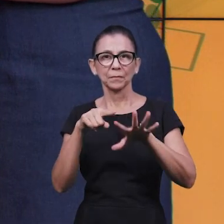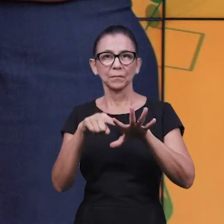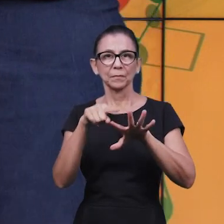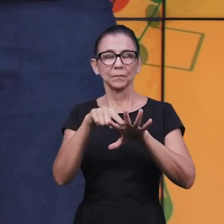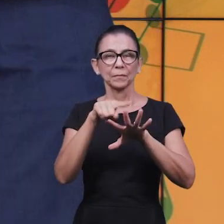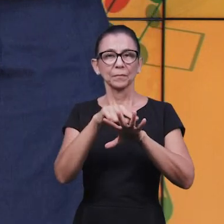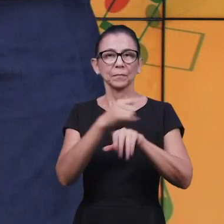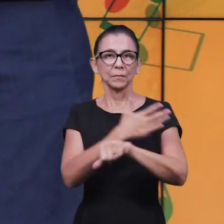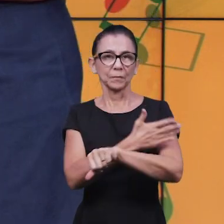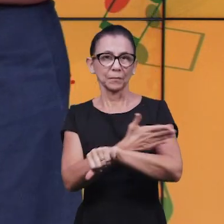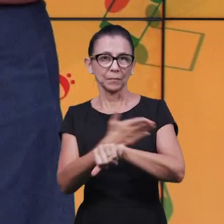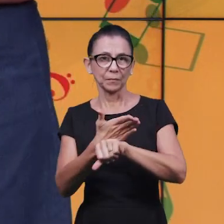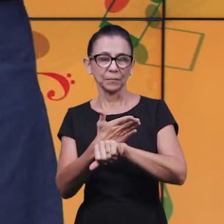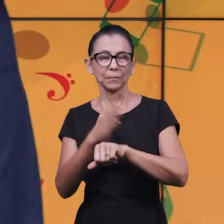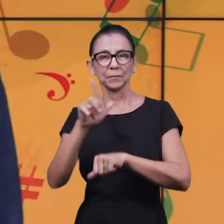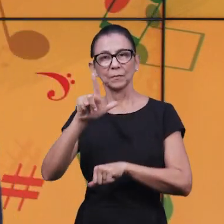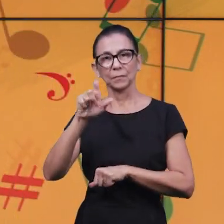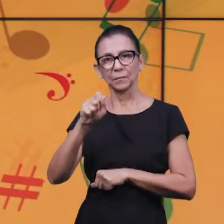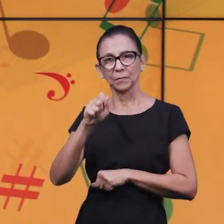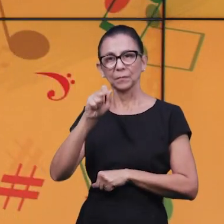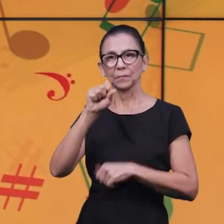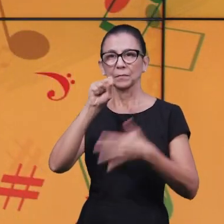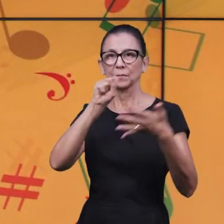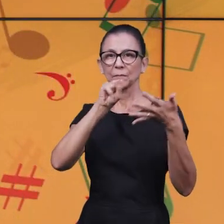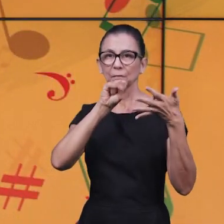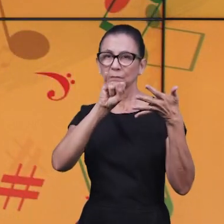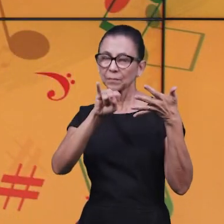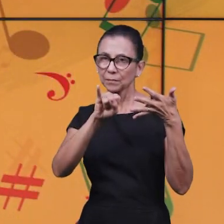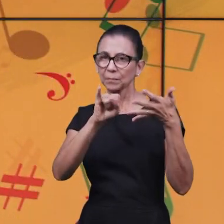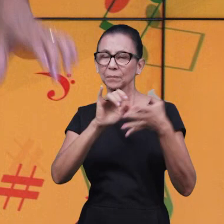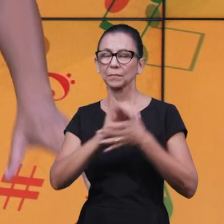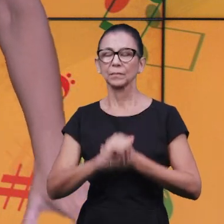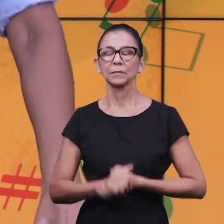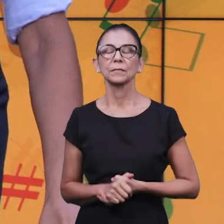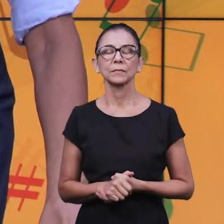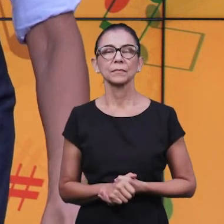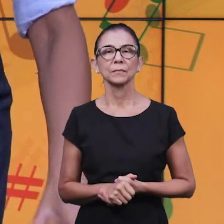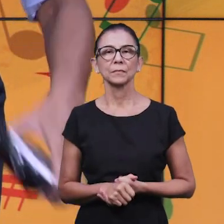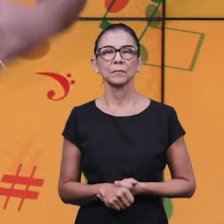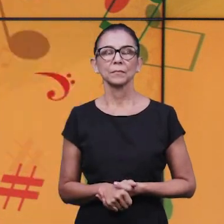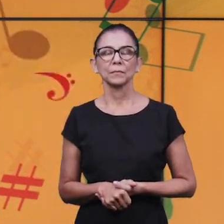o Si. Vamos lembrar onde ela fica na escaleta? A tia vai pegar a dela.